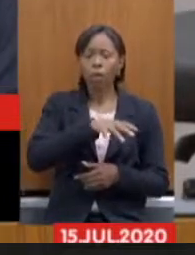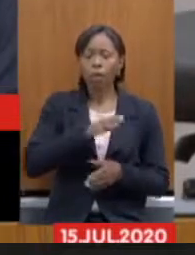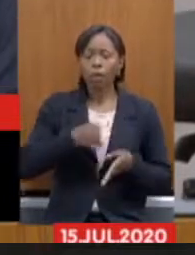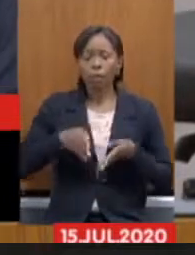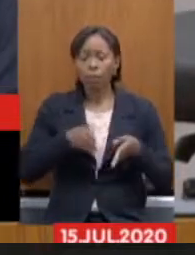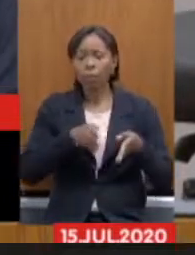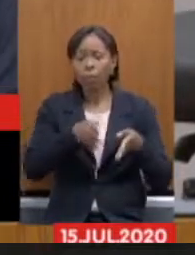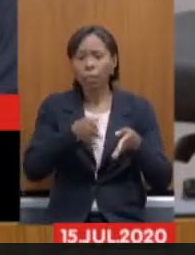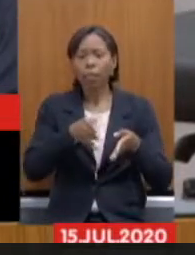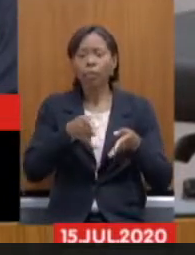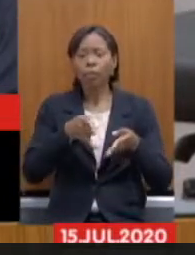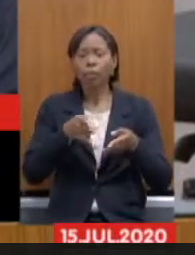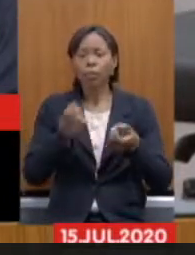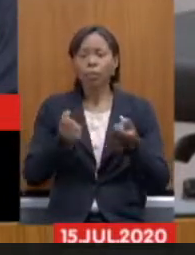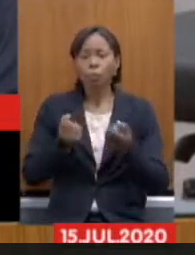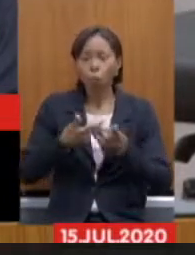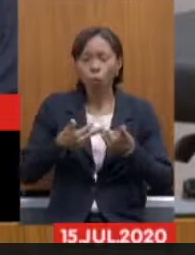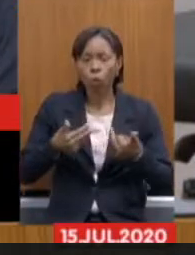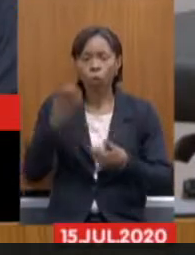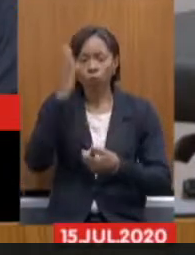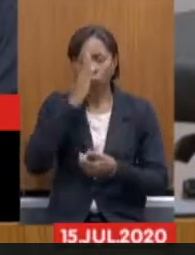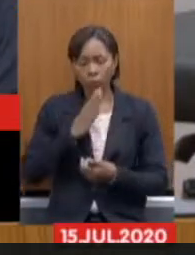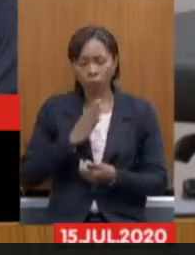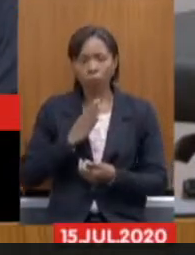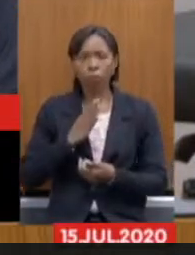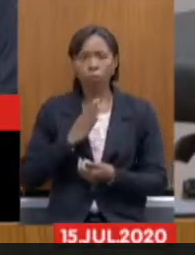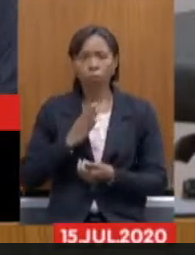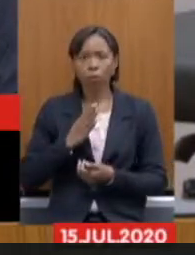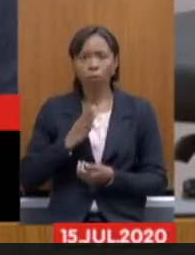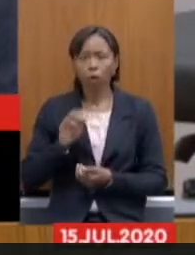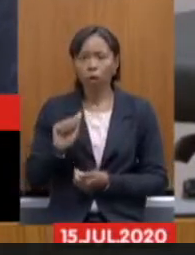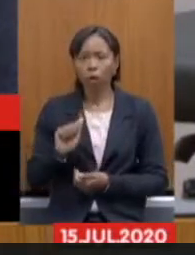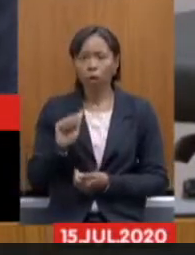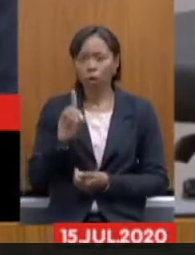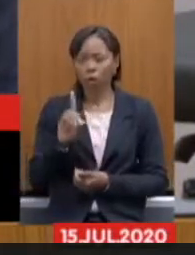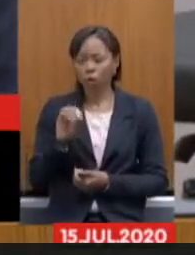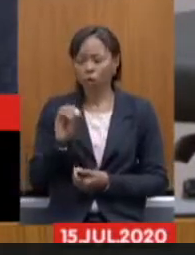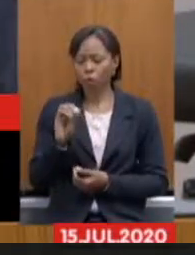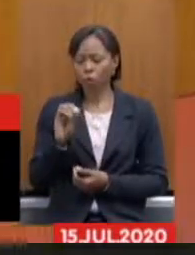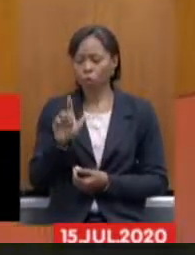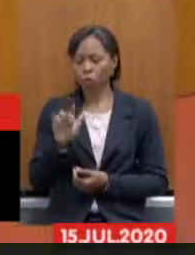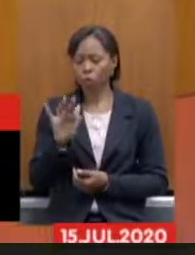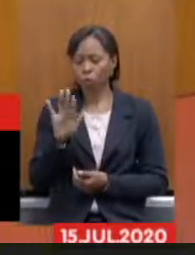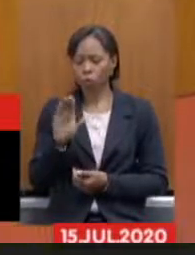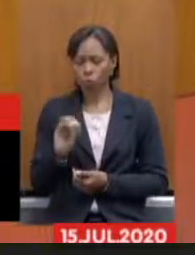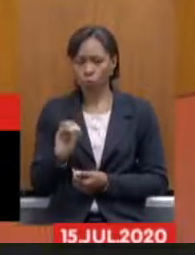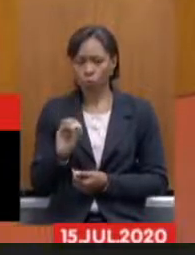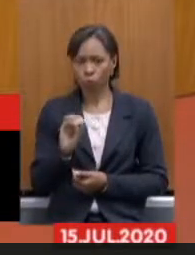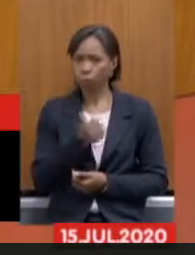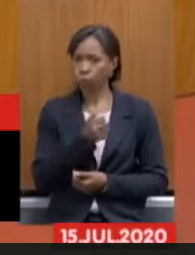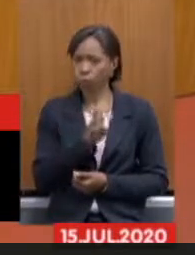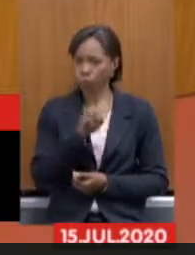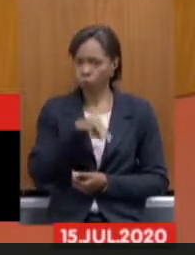do brasil ilustríssimo senhor adolfo garrido que disporá de 15 minutos para sua exposição